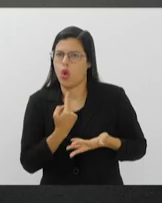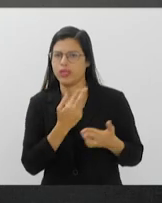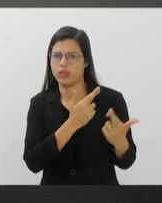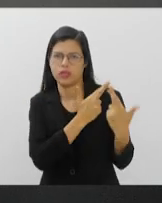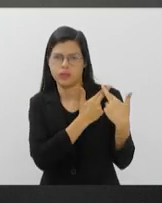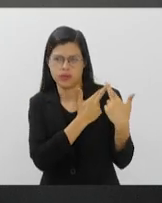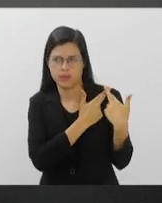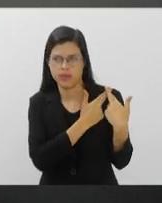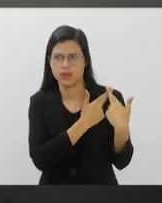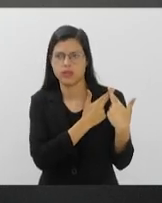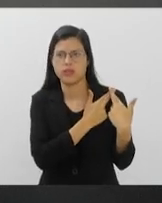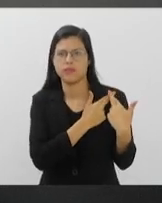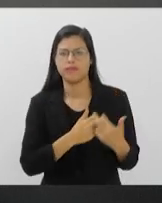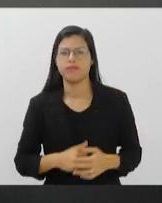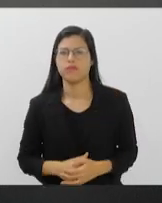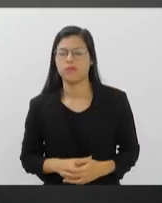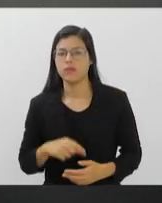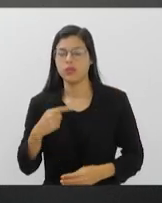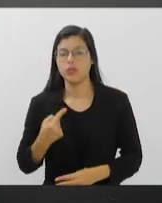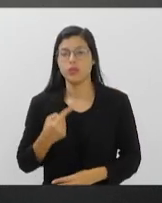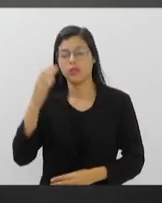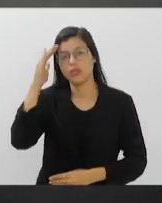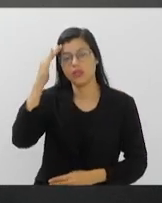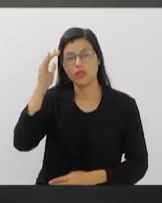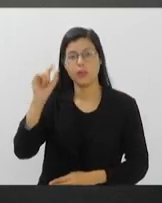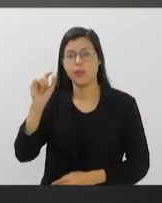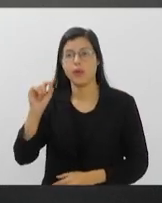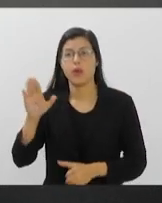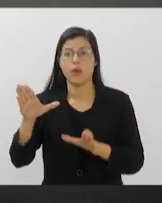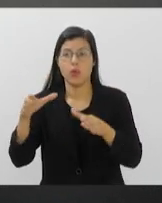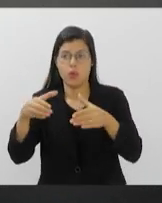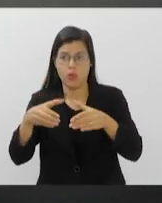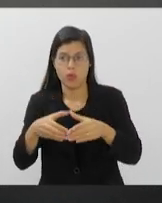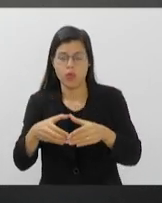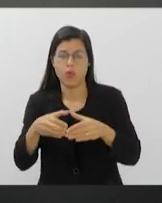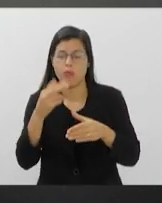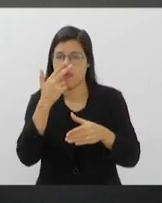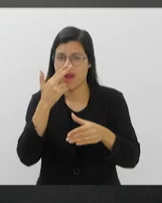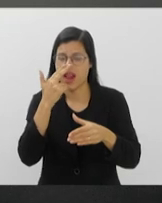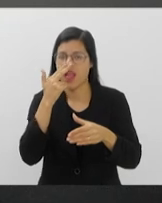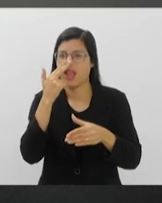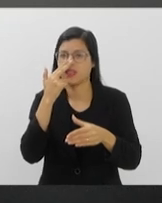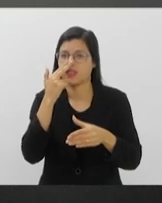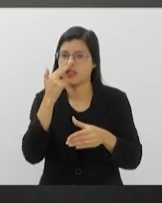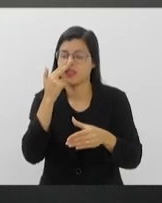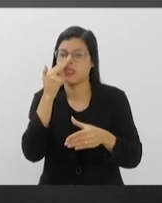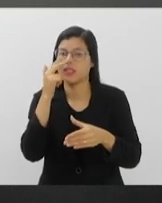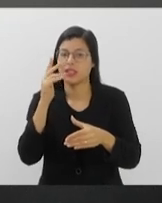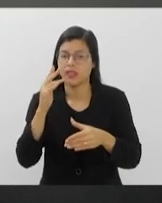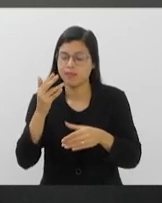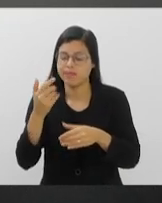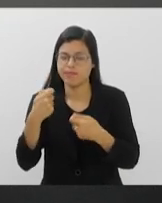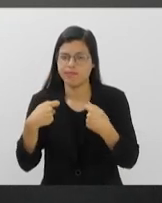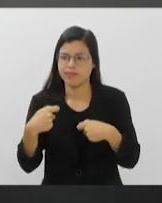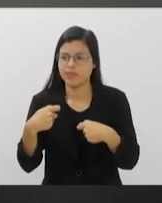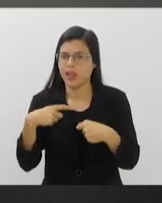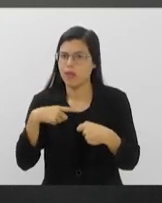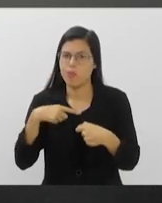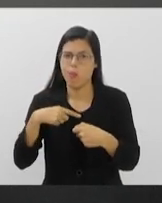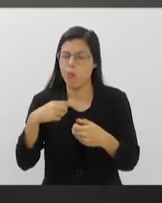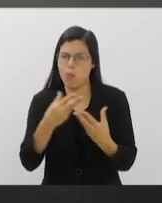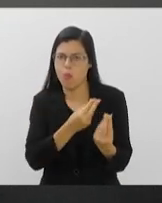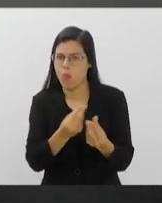e a gente compreende que a rede está sobada né a gente sabe disso e é por